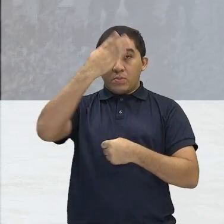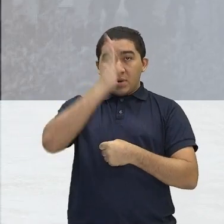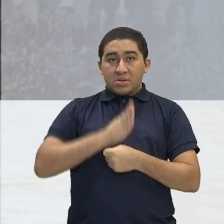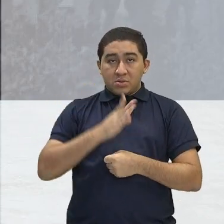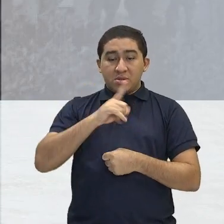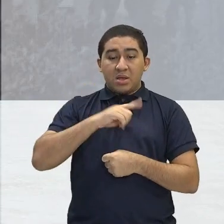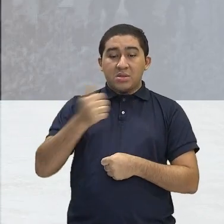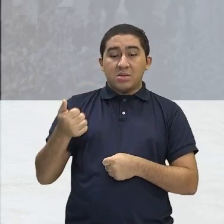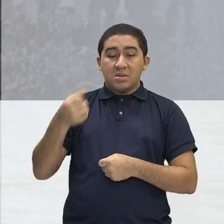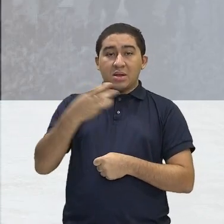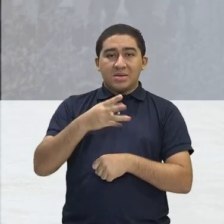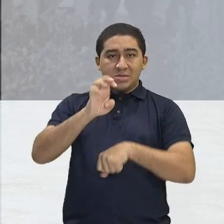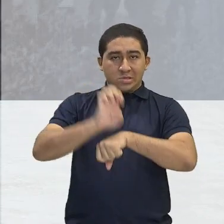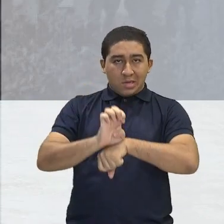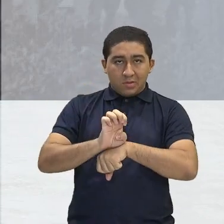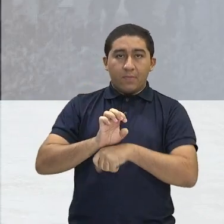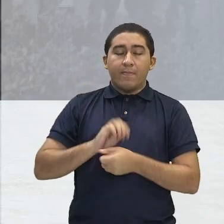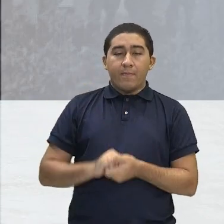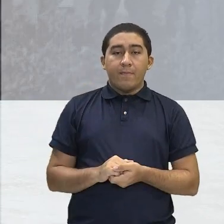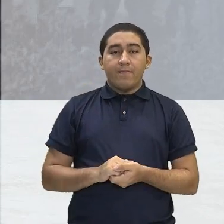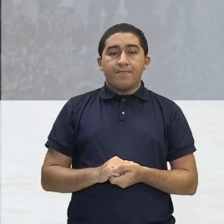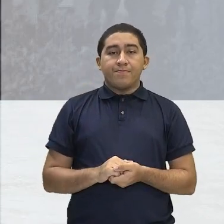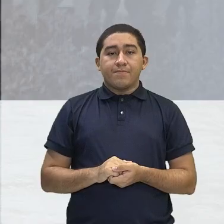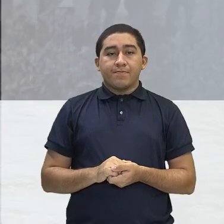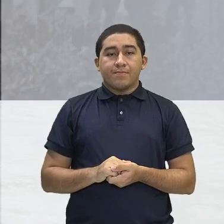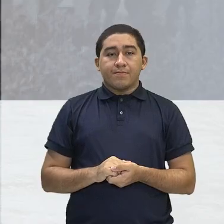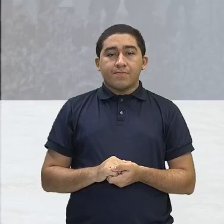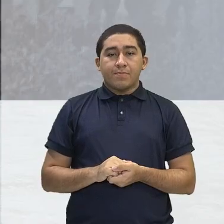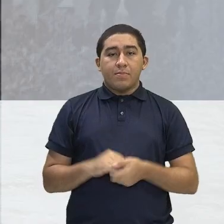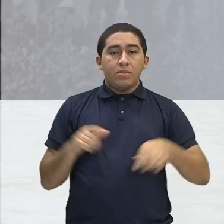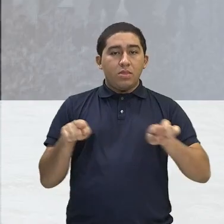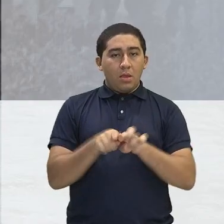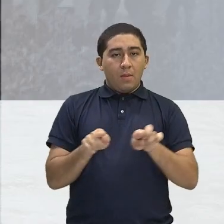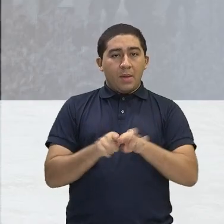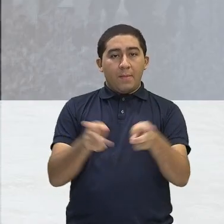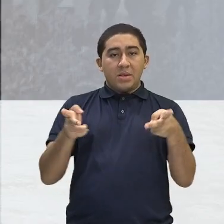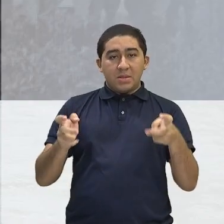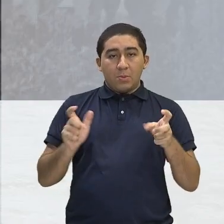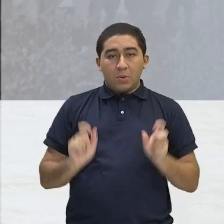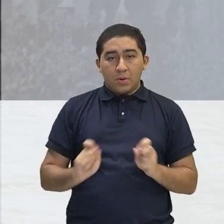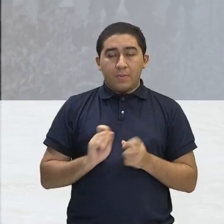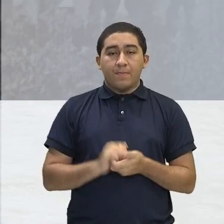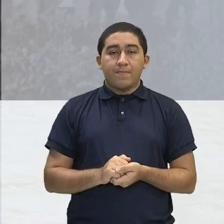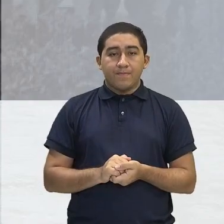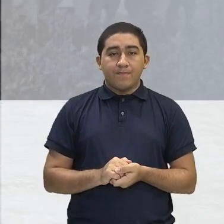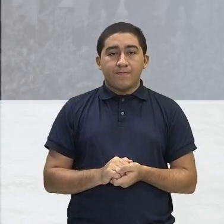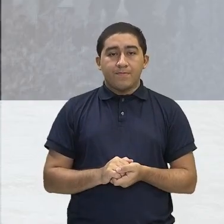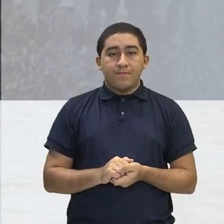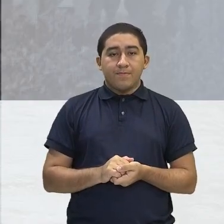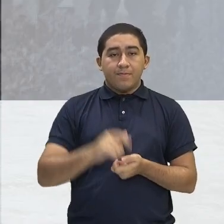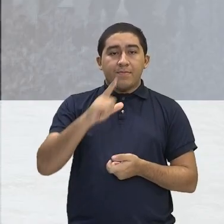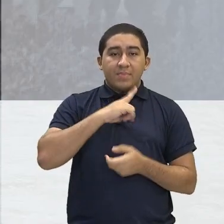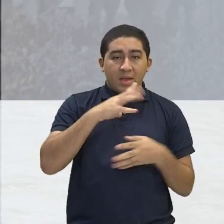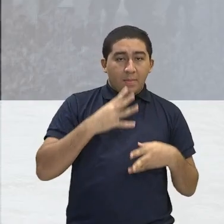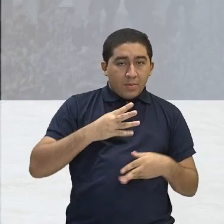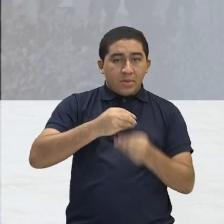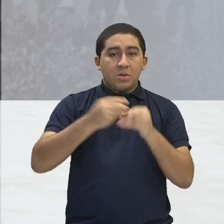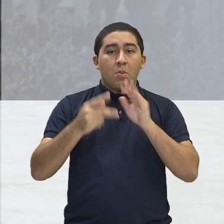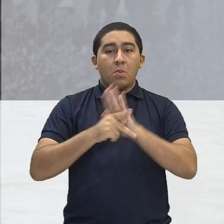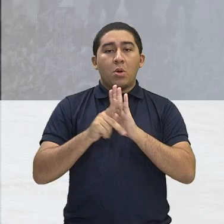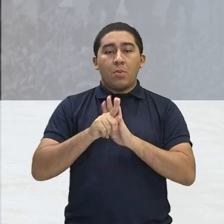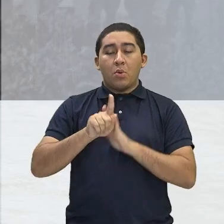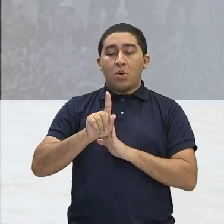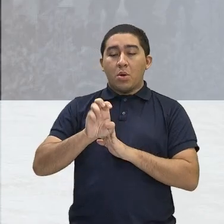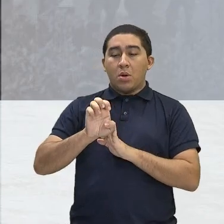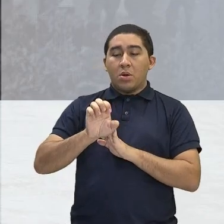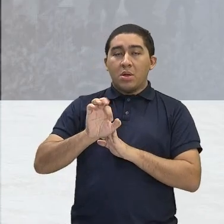13 estados, certo? Neste momento, vamos observar também a questão da implementação de guerrilhas, em que, né,